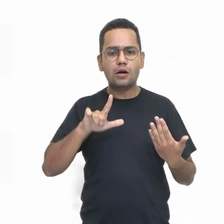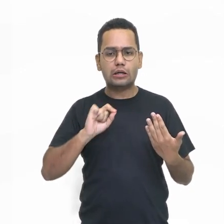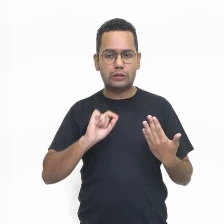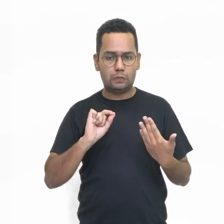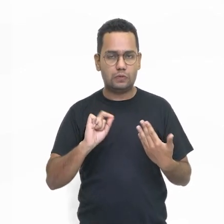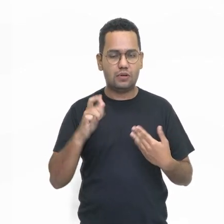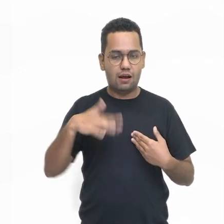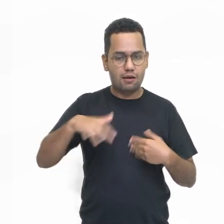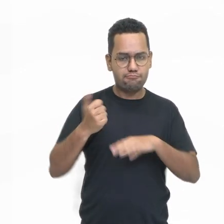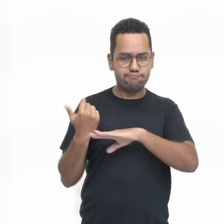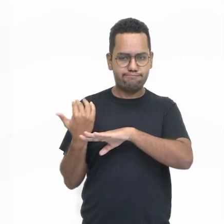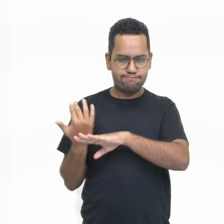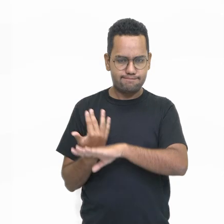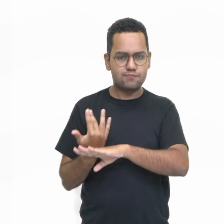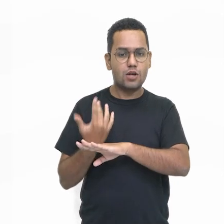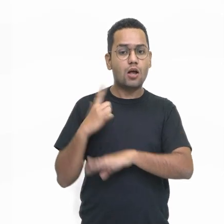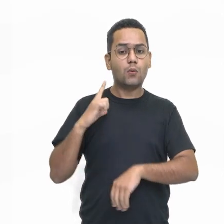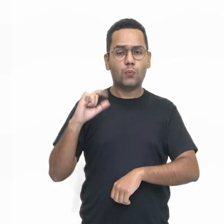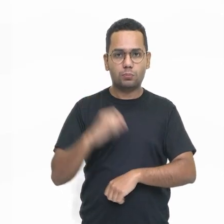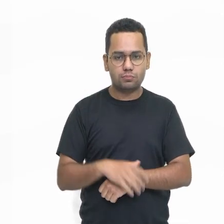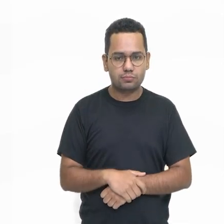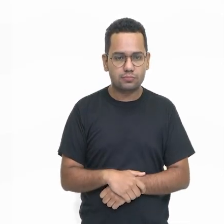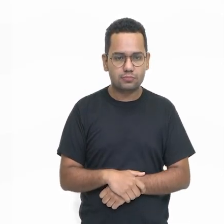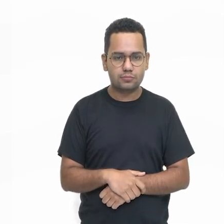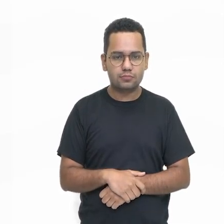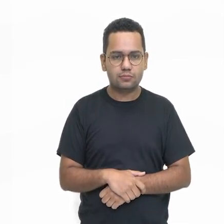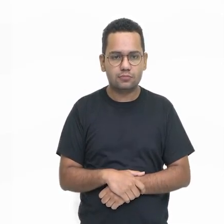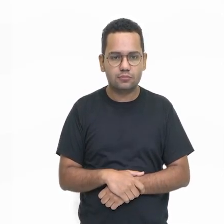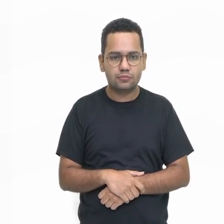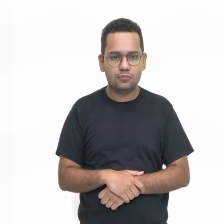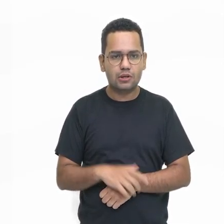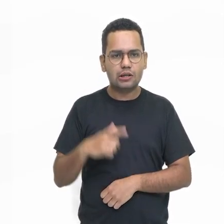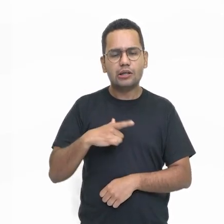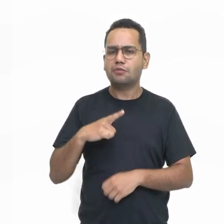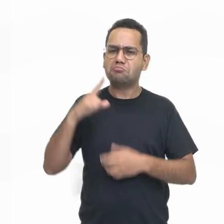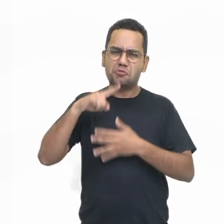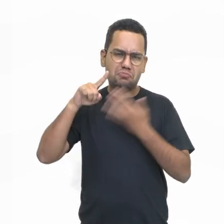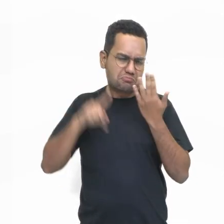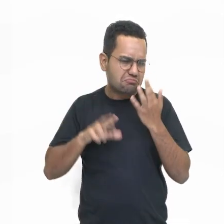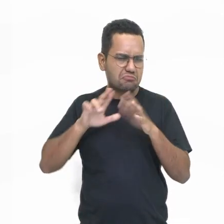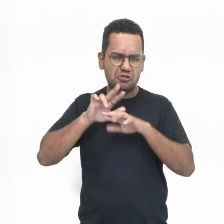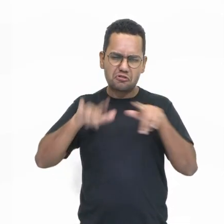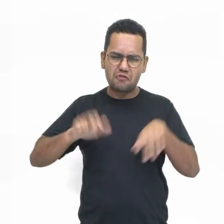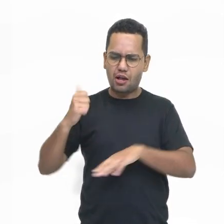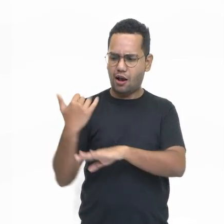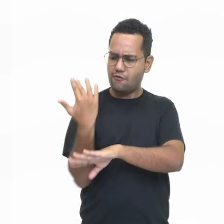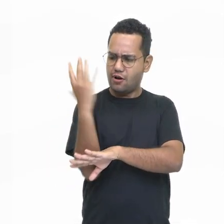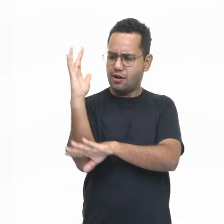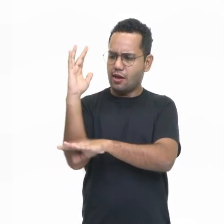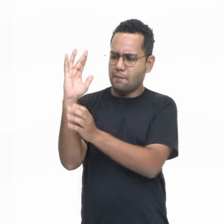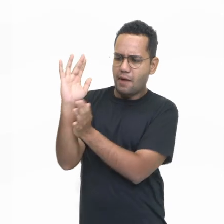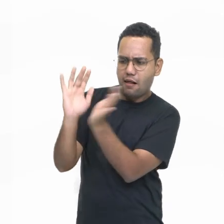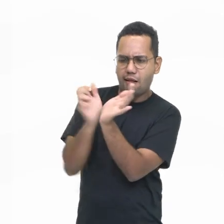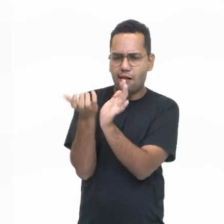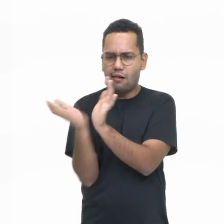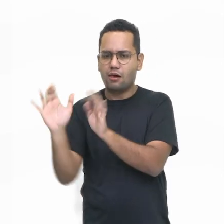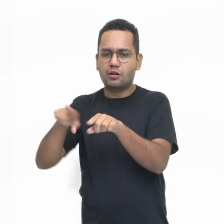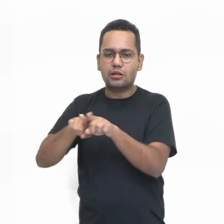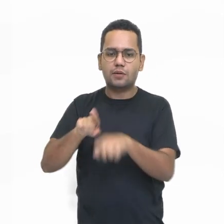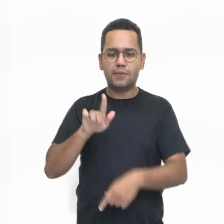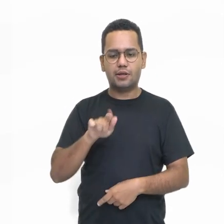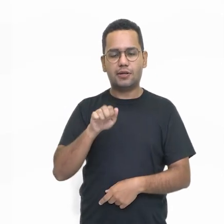né, que significa que são árvores com troncos retorcidos e gramíneas, né, a grande representação